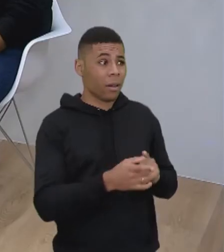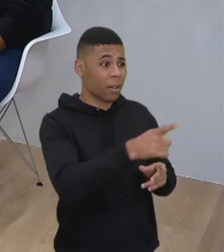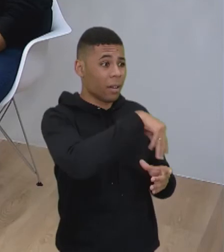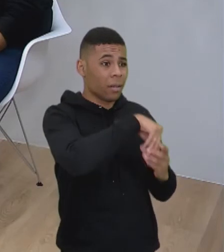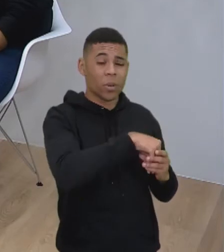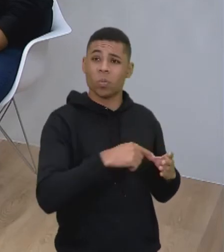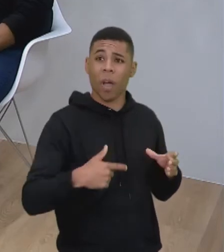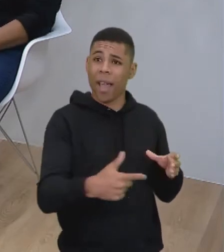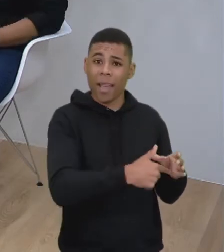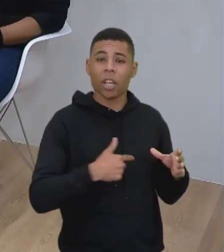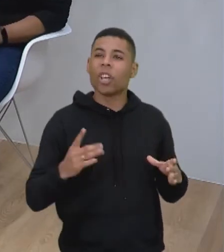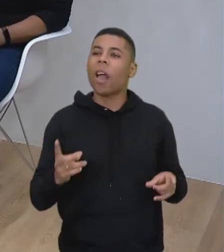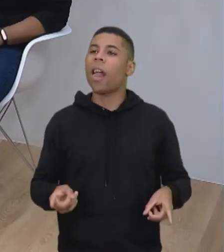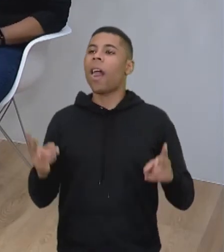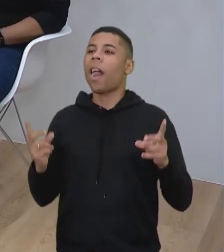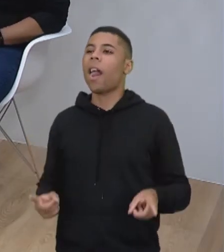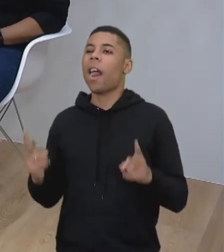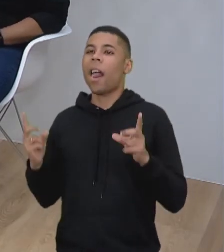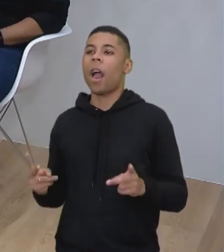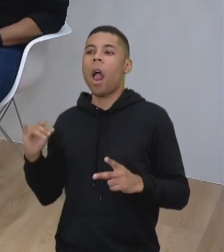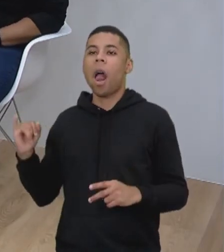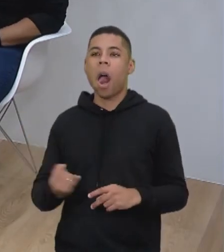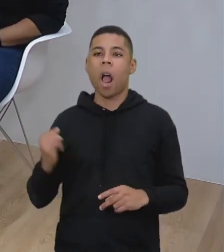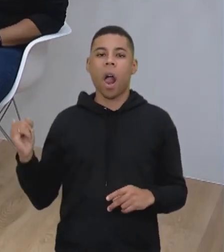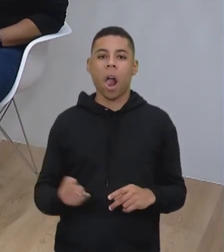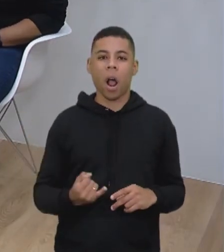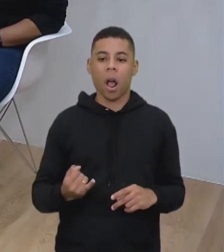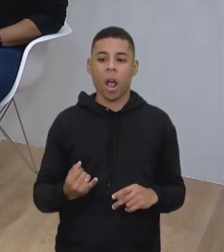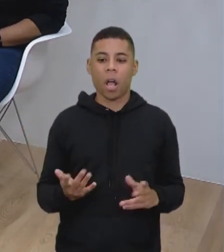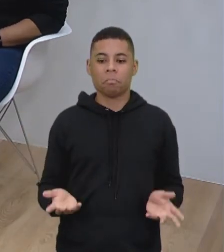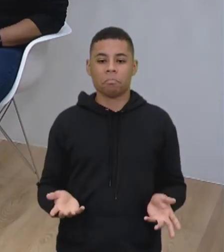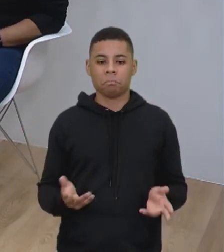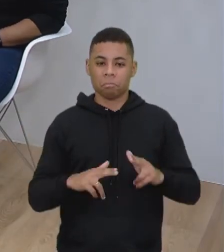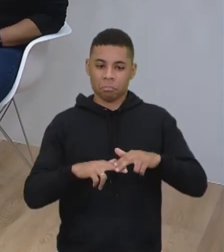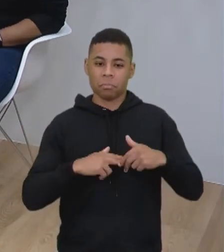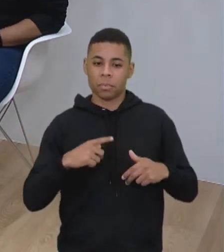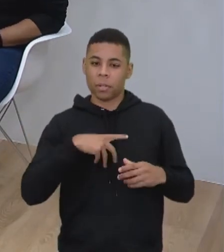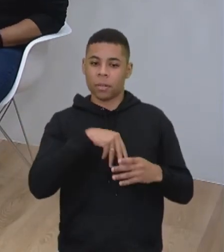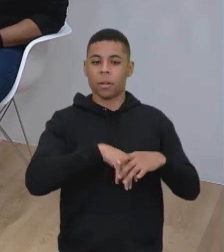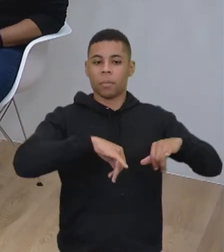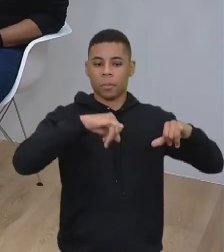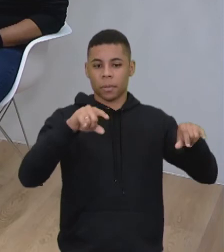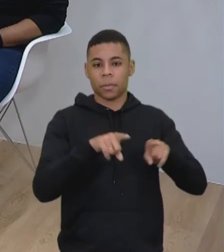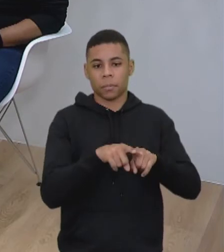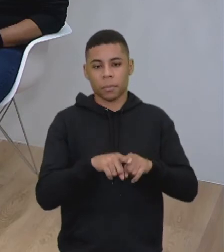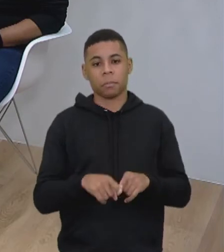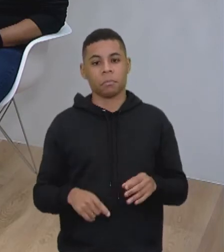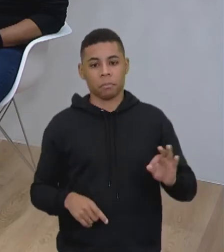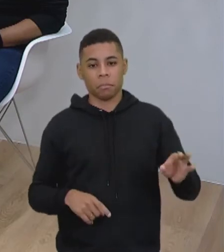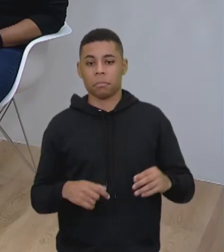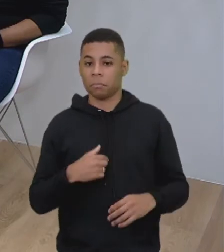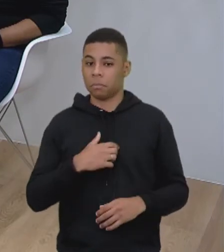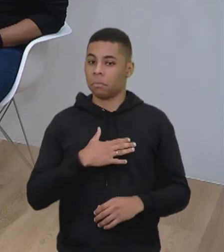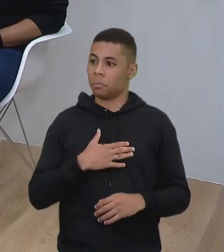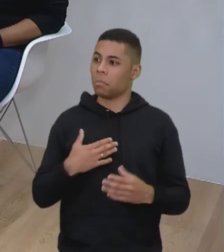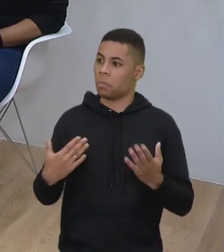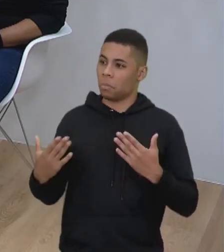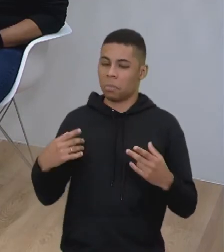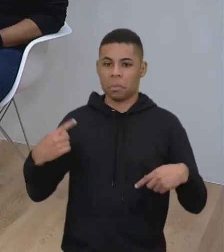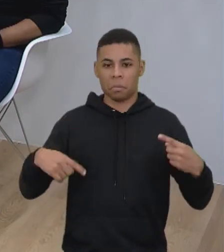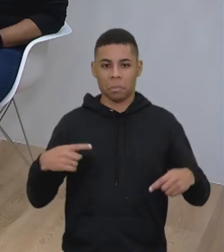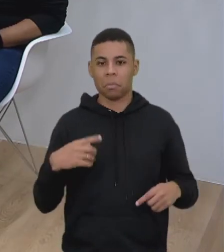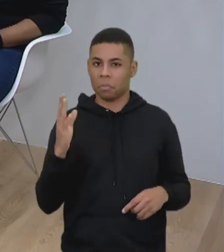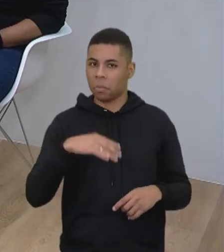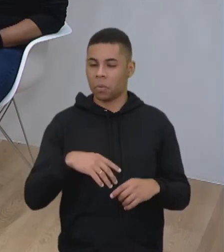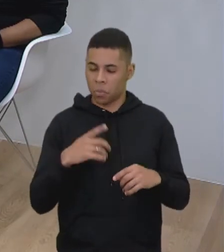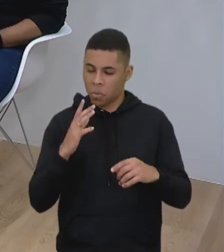conseguir vender naquele momento, né? Um oportunismo. Então isso também ocorre dentro das ações publicitárias. Nossa, um ponto interessante. Nossa, adorei o debate de vocês. Vamos continuar. Eu